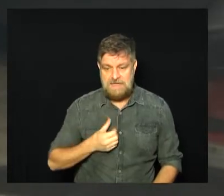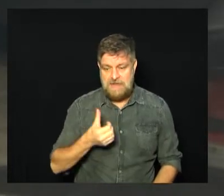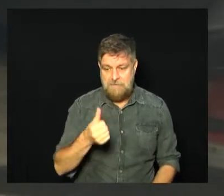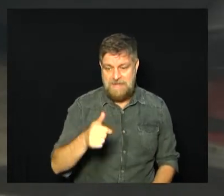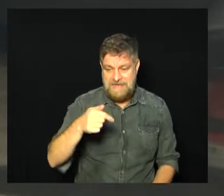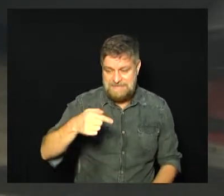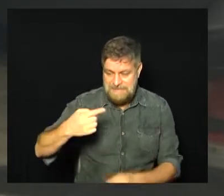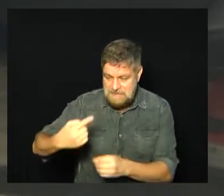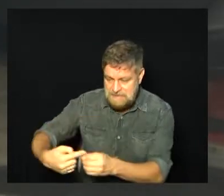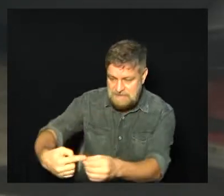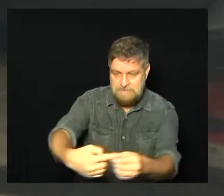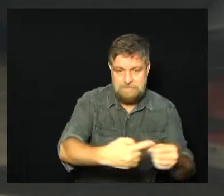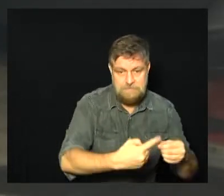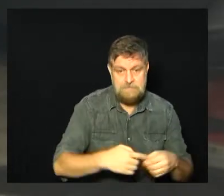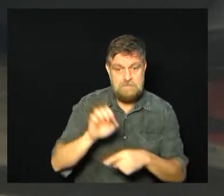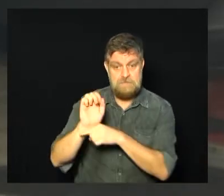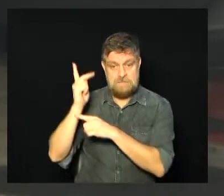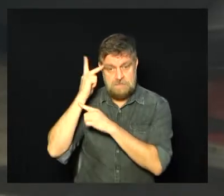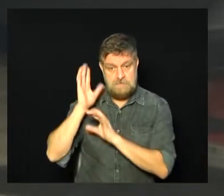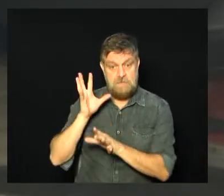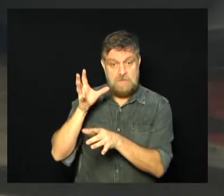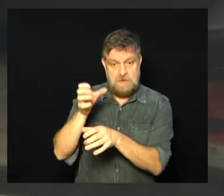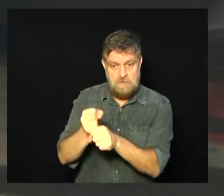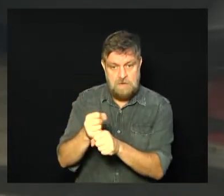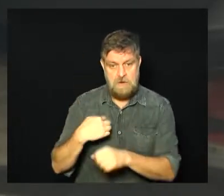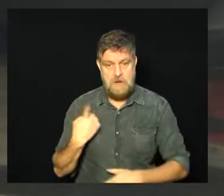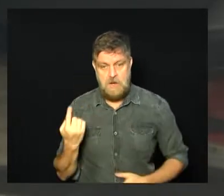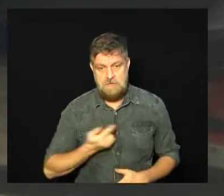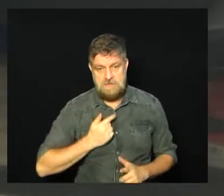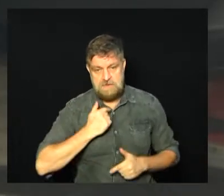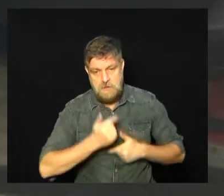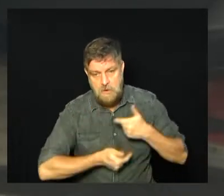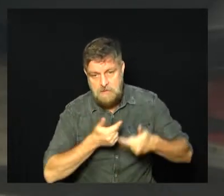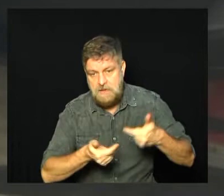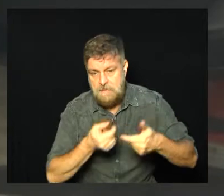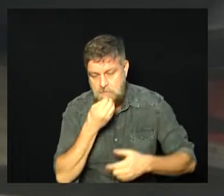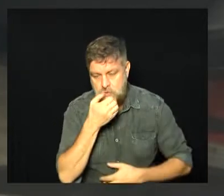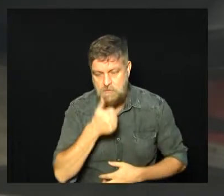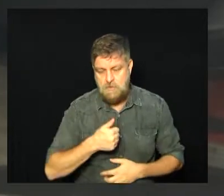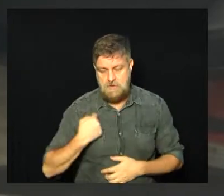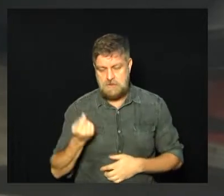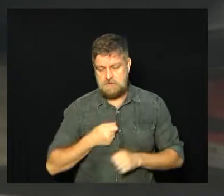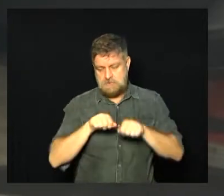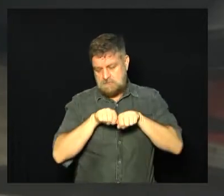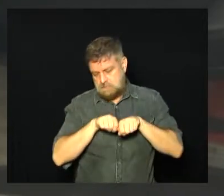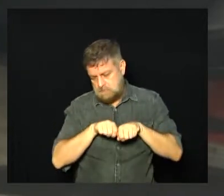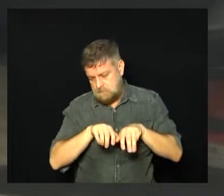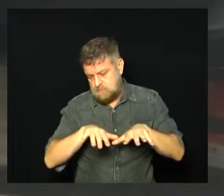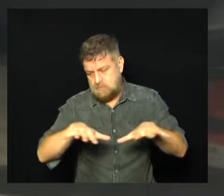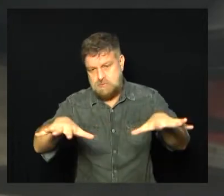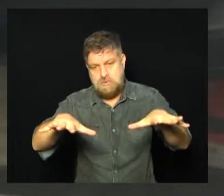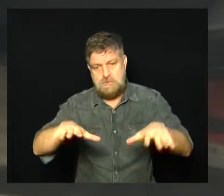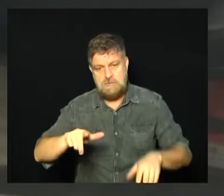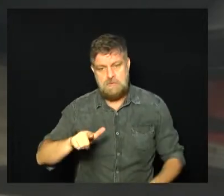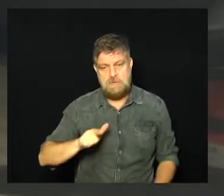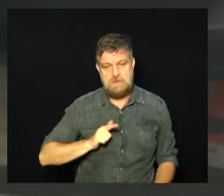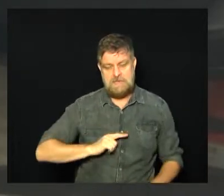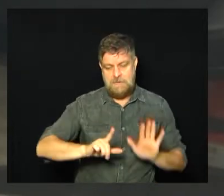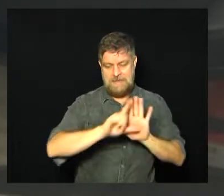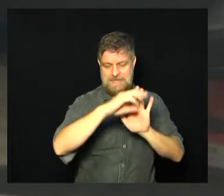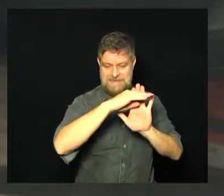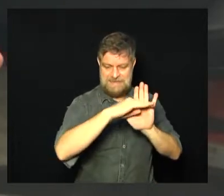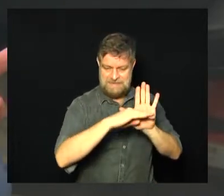estado. Então, a gente fazendo um trabalho muito bom aqui, a gente consegue propagar uma legislação